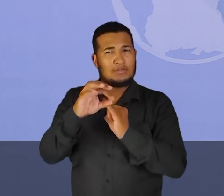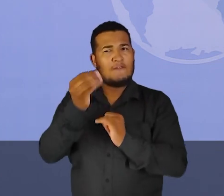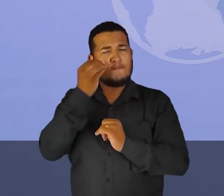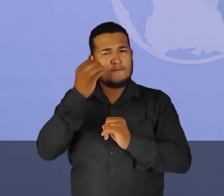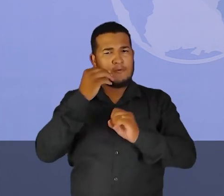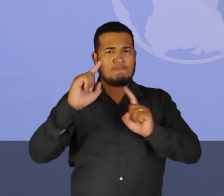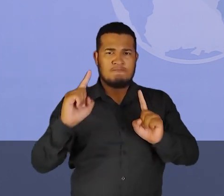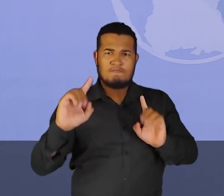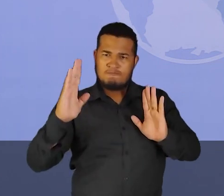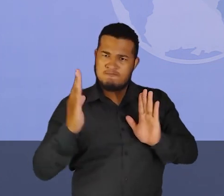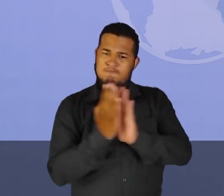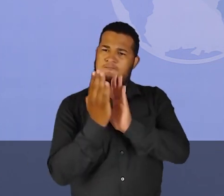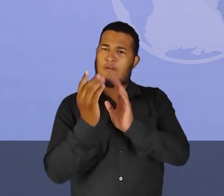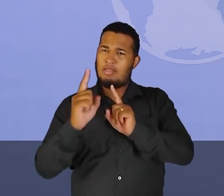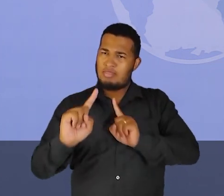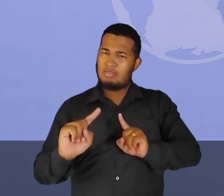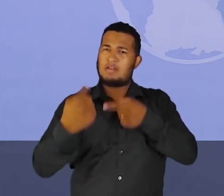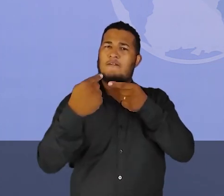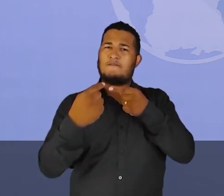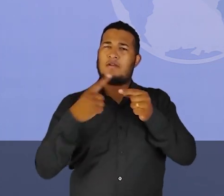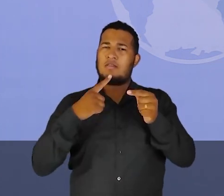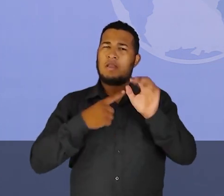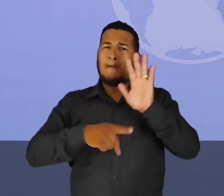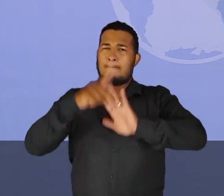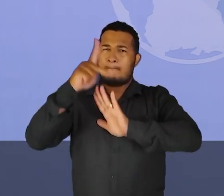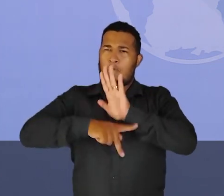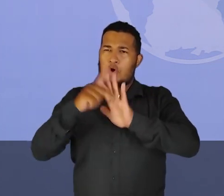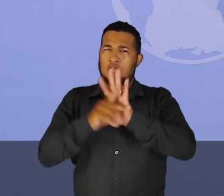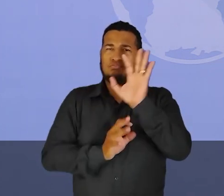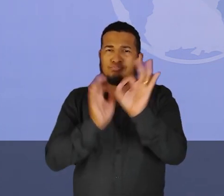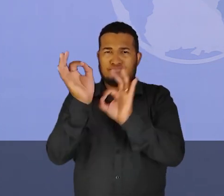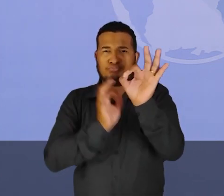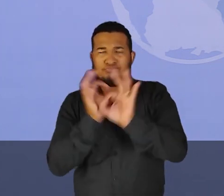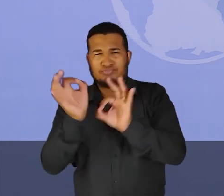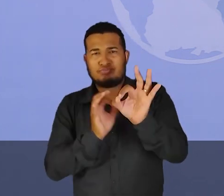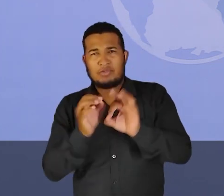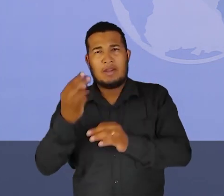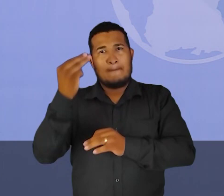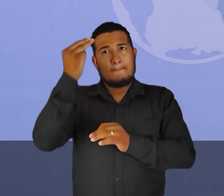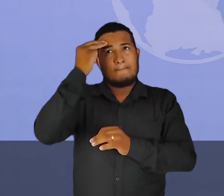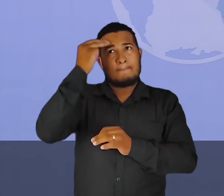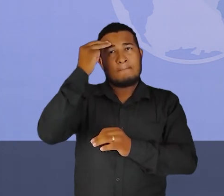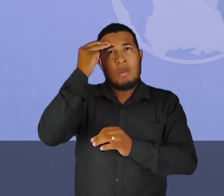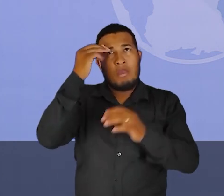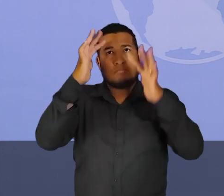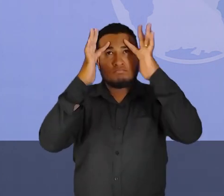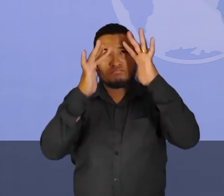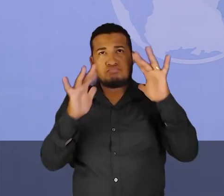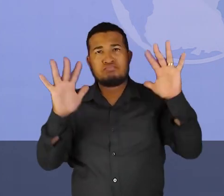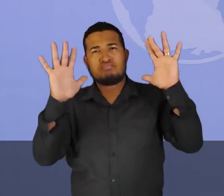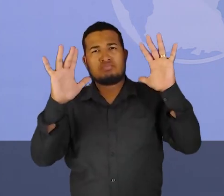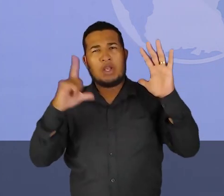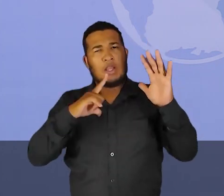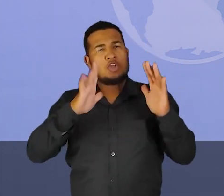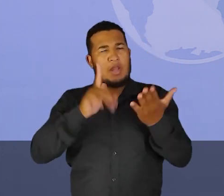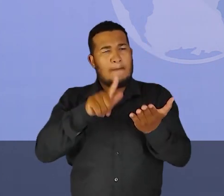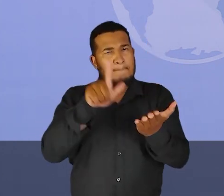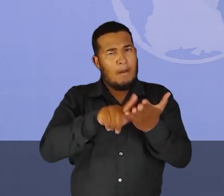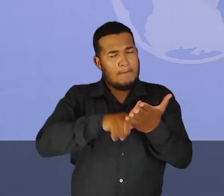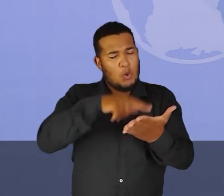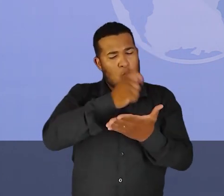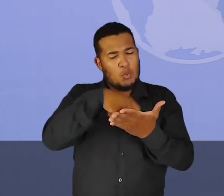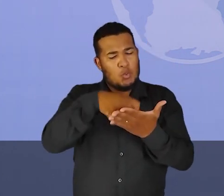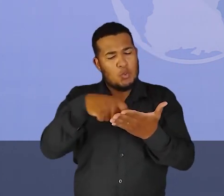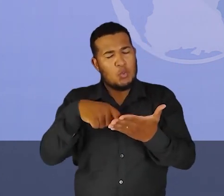esses desafios, de todo o projeto que você tem elaborado na sua mente, tem colocado no seu papel, que nós já discutimos isso em outras